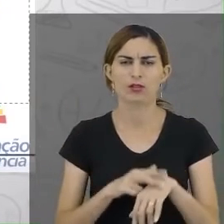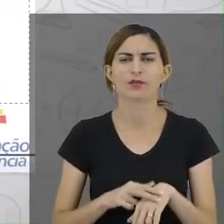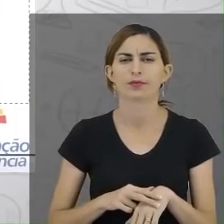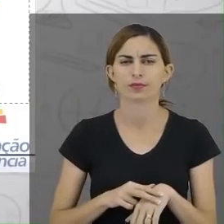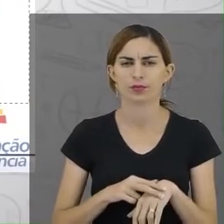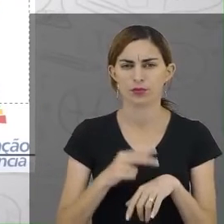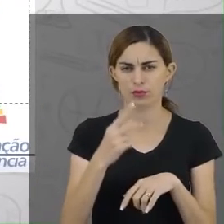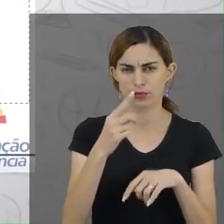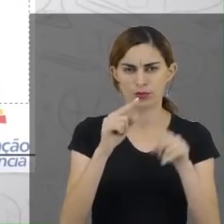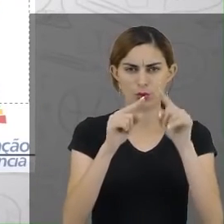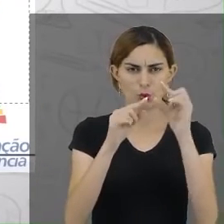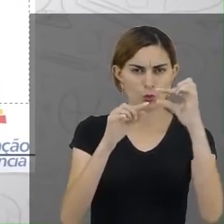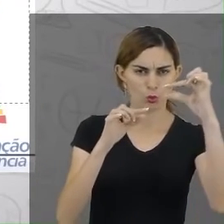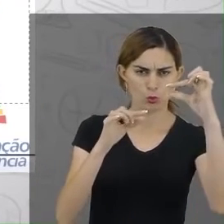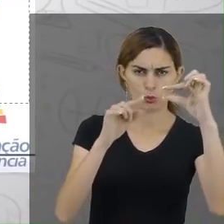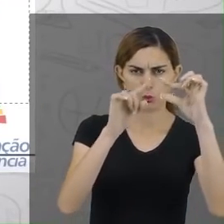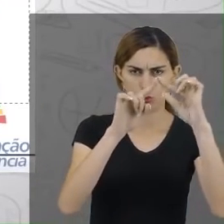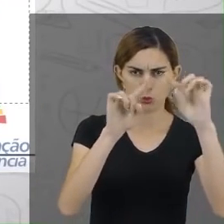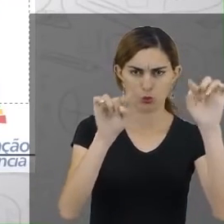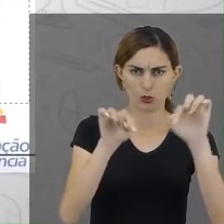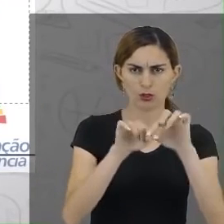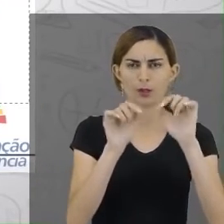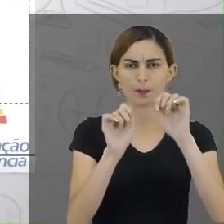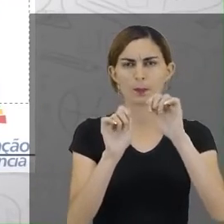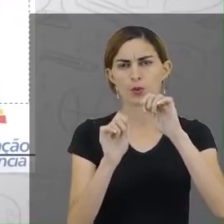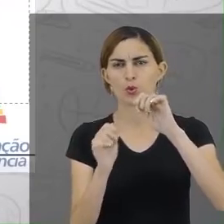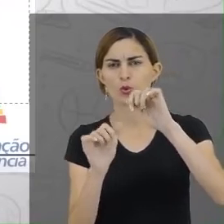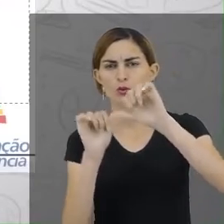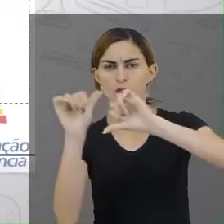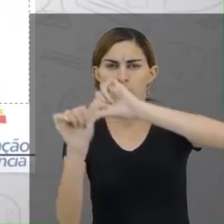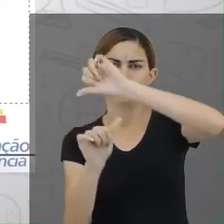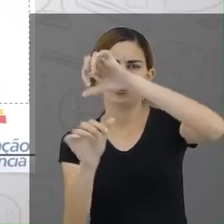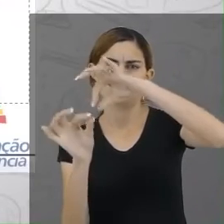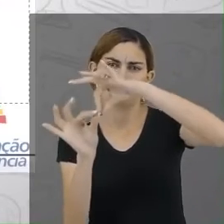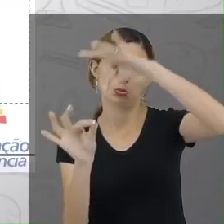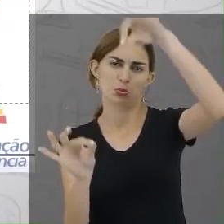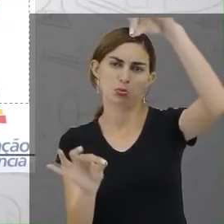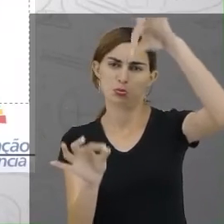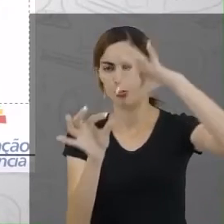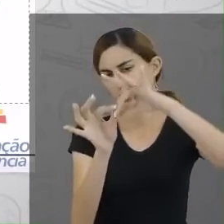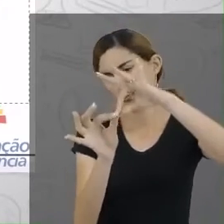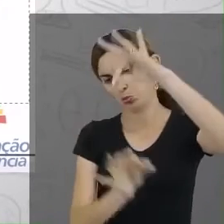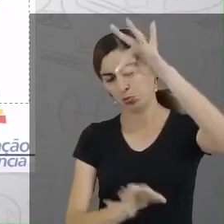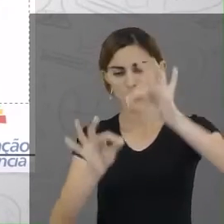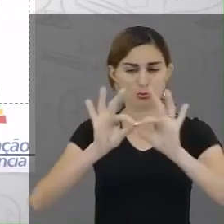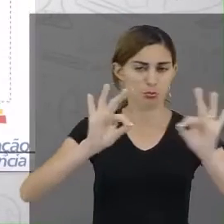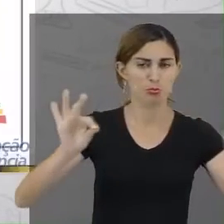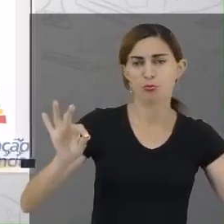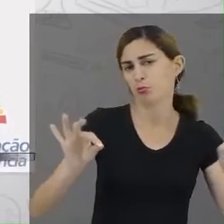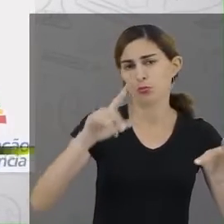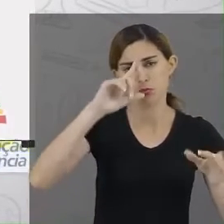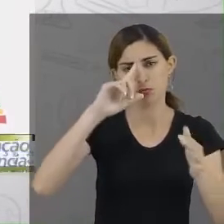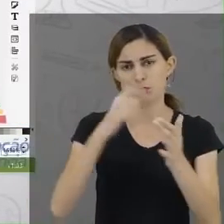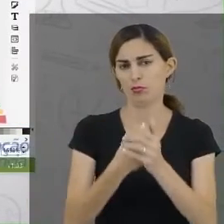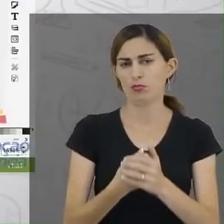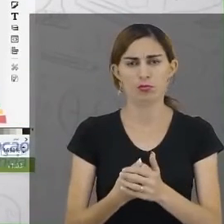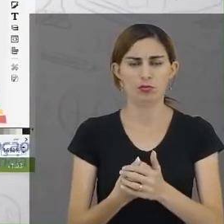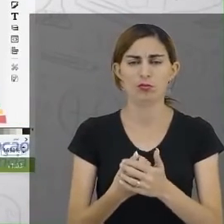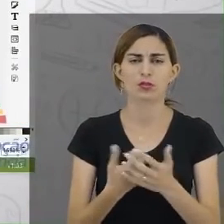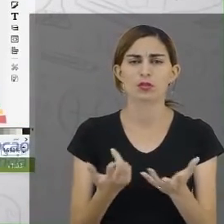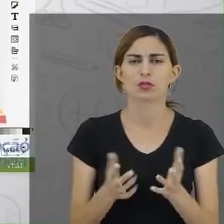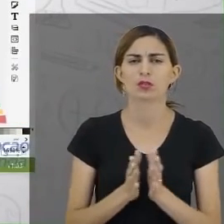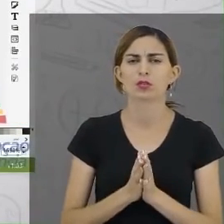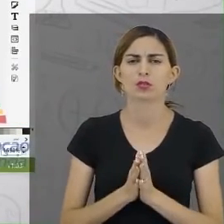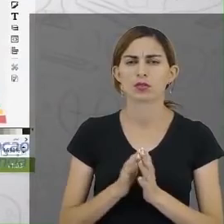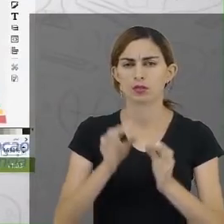esse verde. O quadradinho é do início. Podemos arrastar ele e definir o ângulo em que vai ser realizado